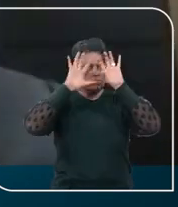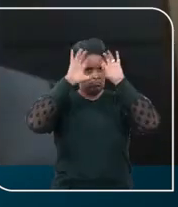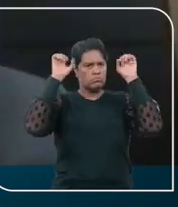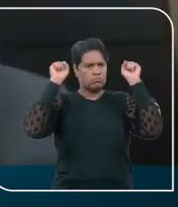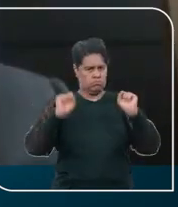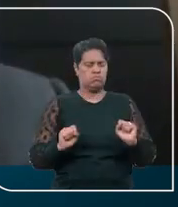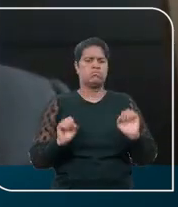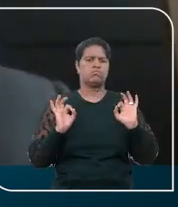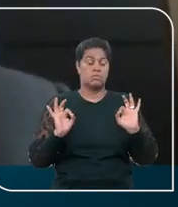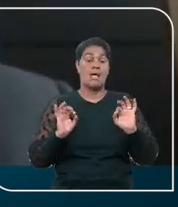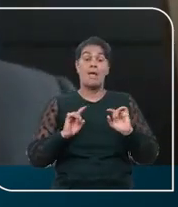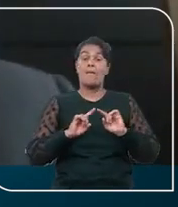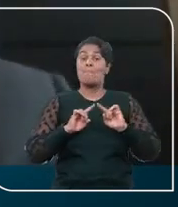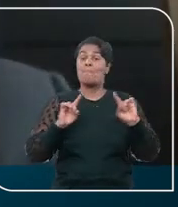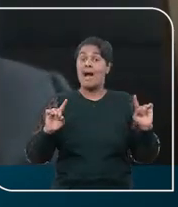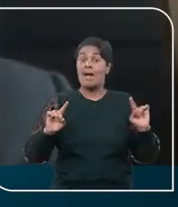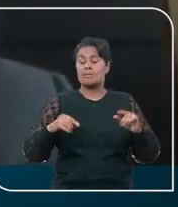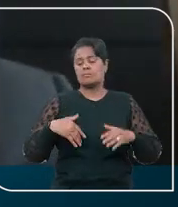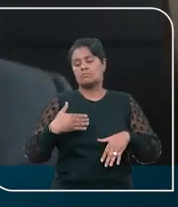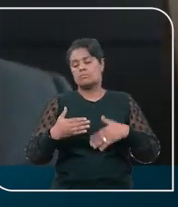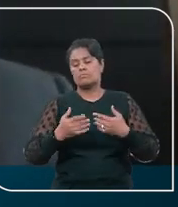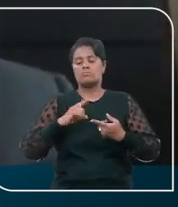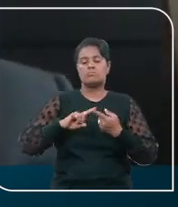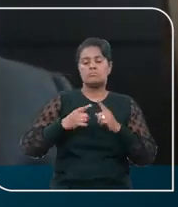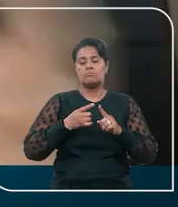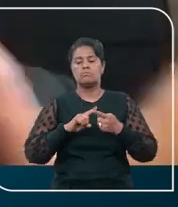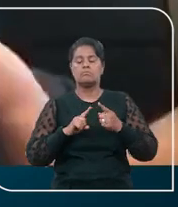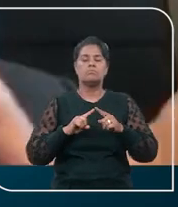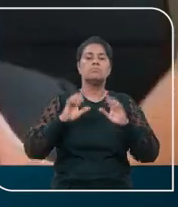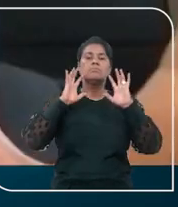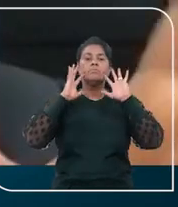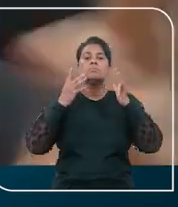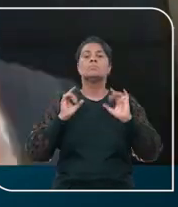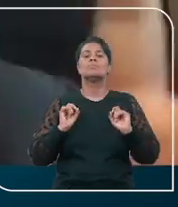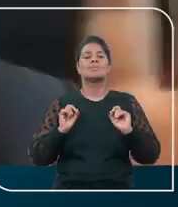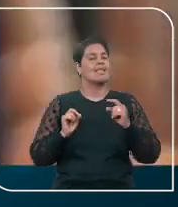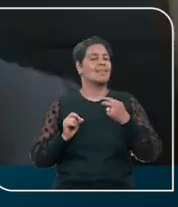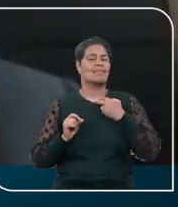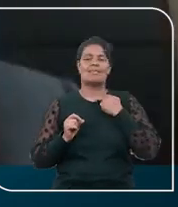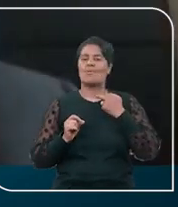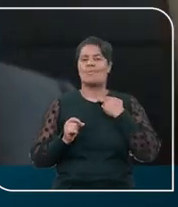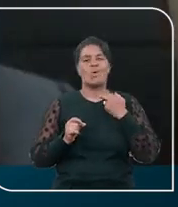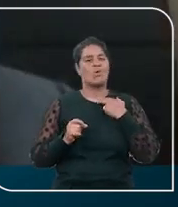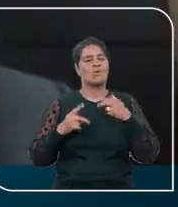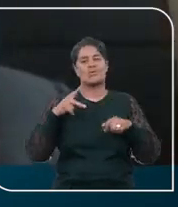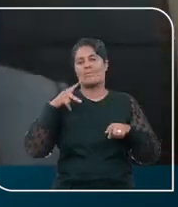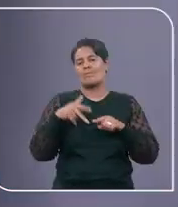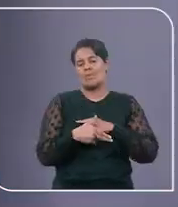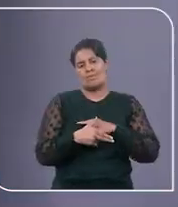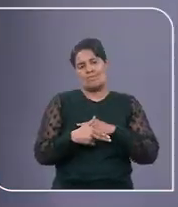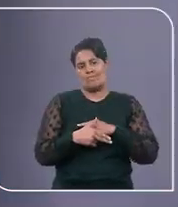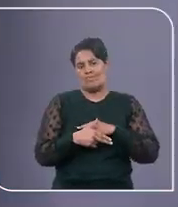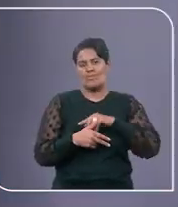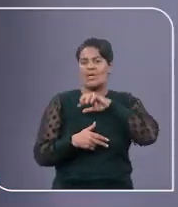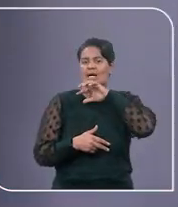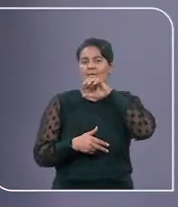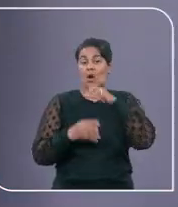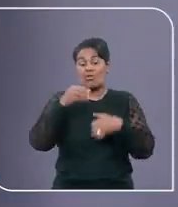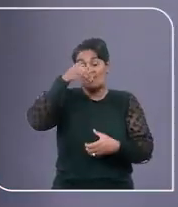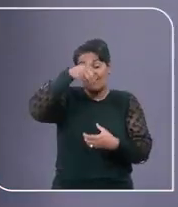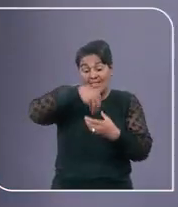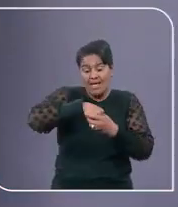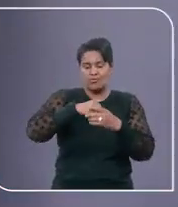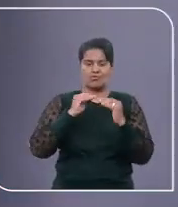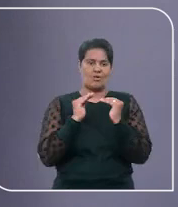decidiram que não é possível, de plano, restringir um animal dentro de uma unidade, a não